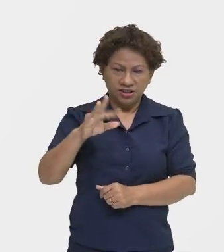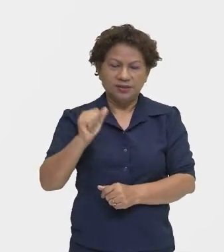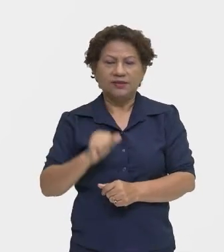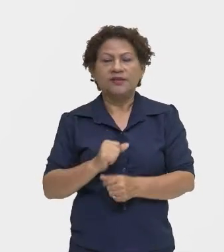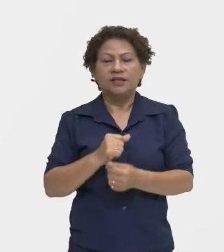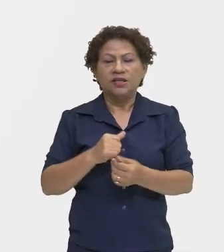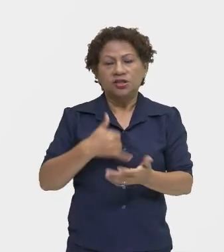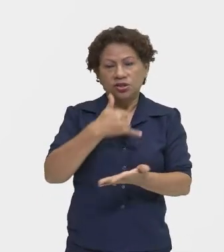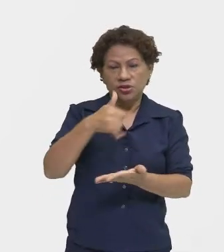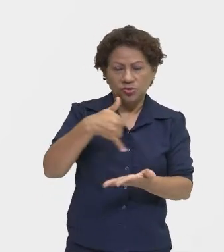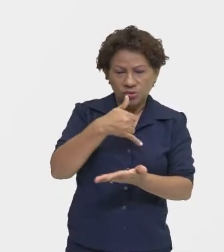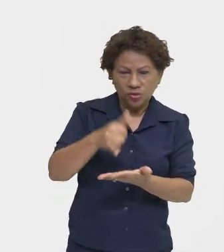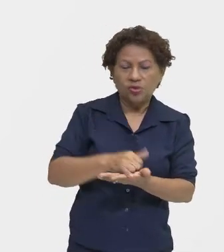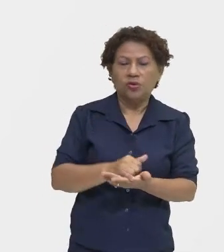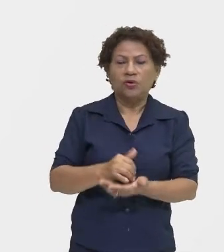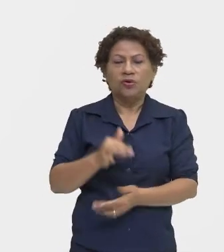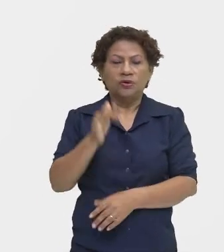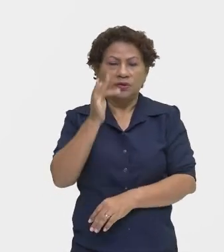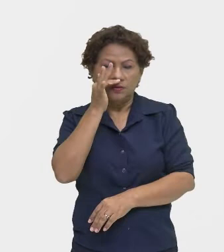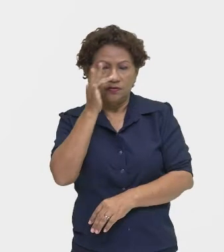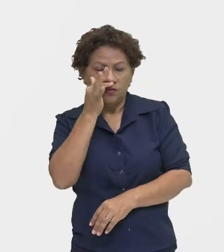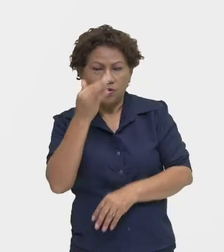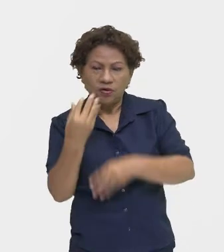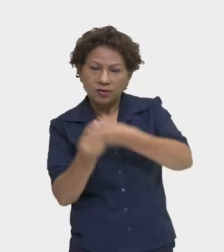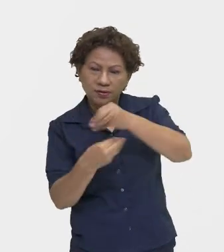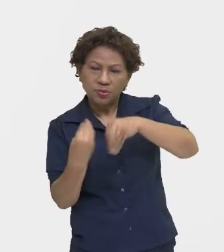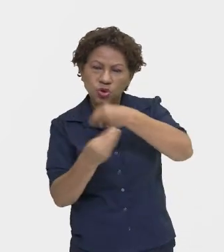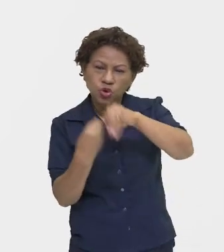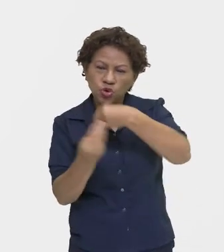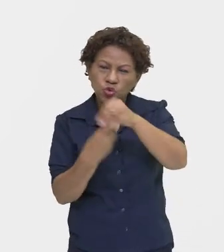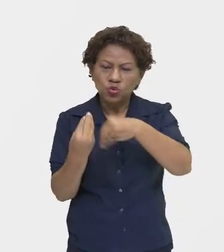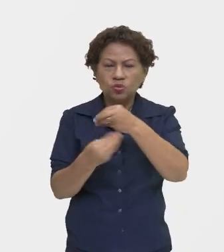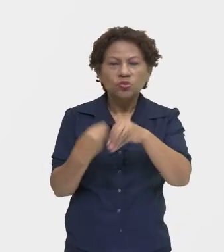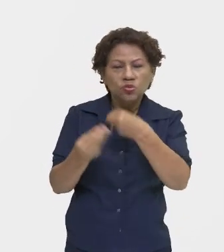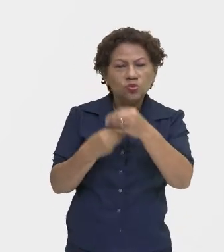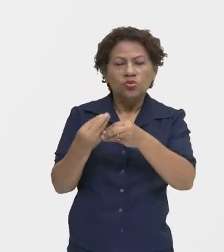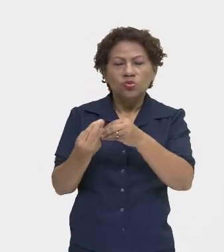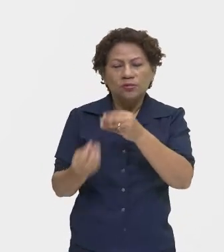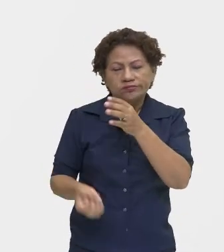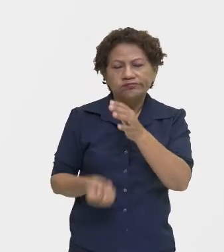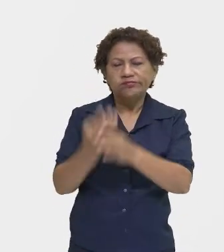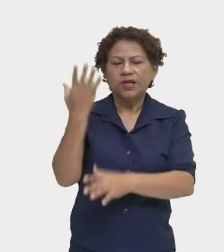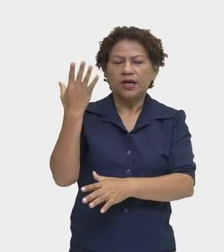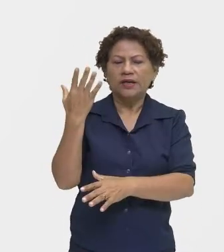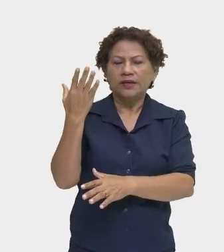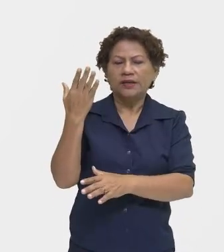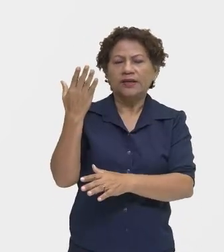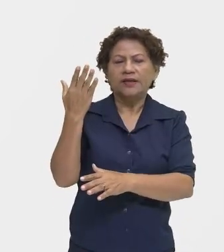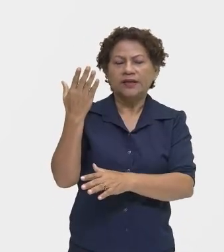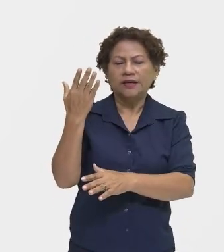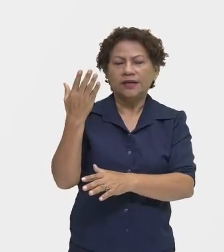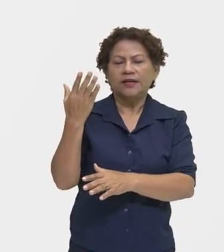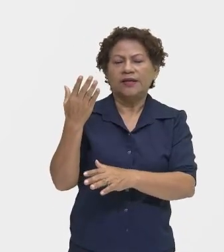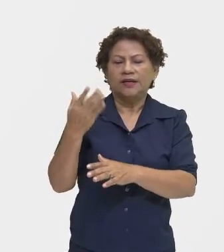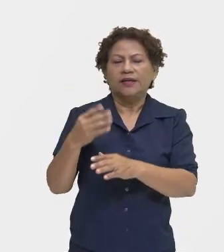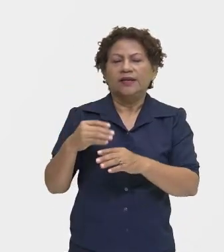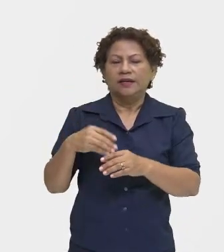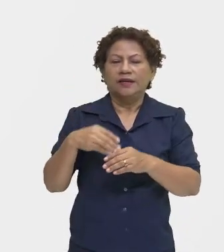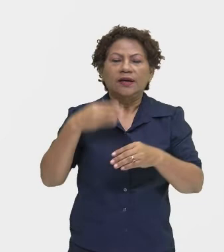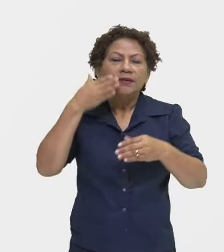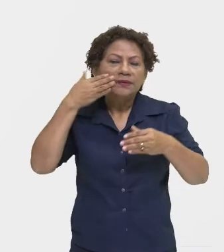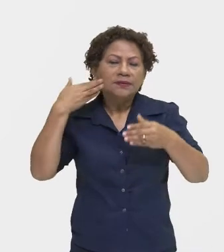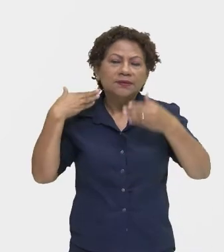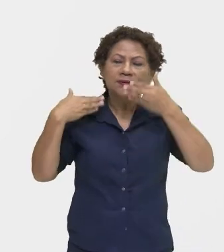óleos, de sementes, de flores e outros elementos da natureza, certo? Então, a partir desses elementos, eles fazem a pintura